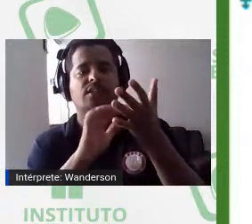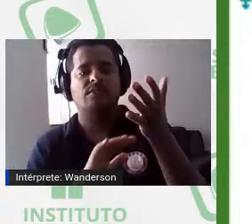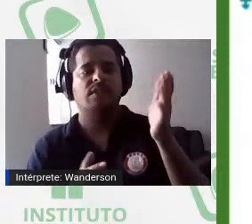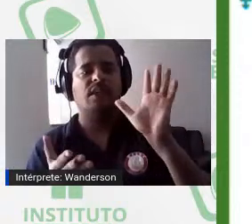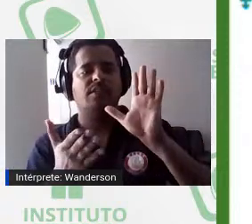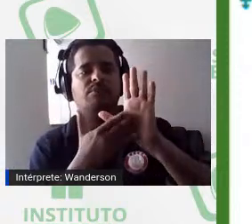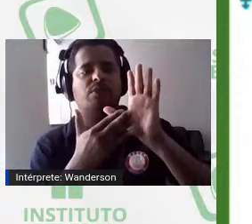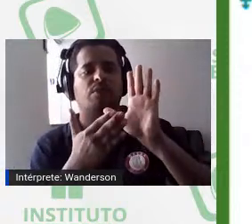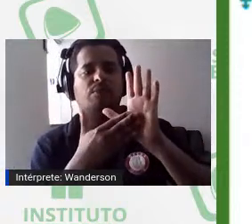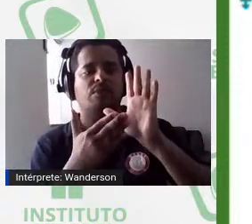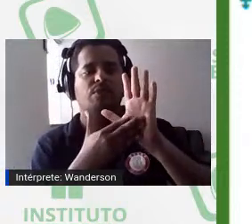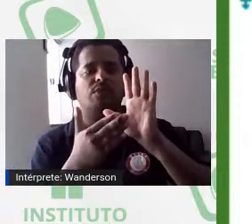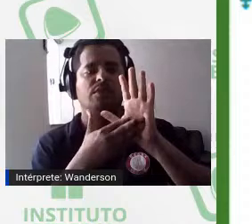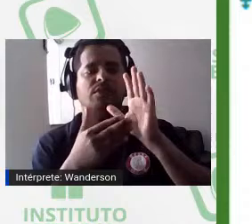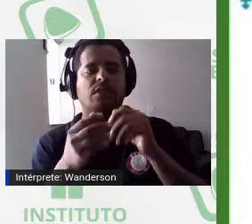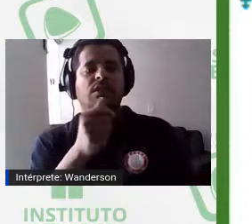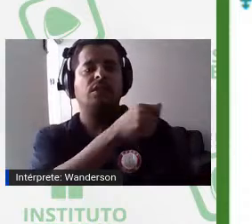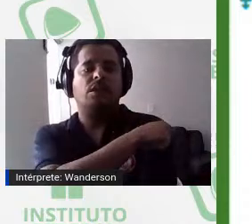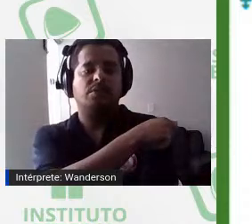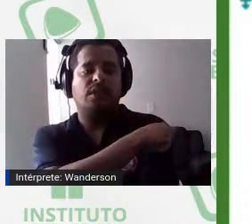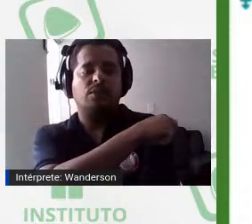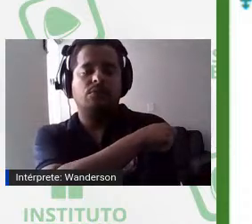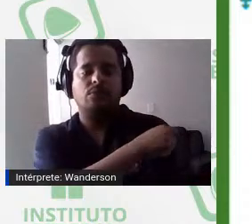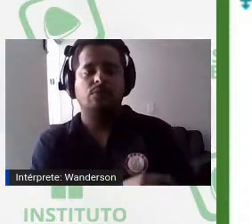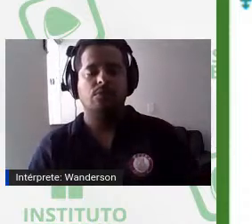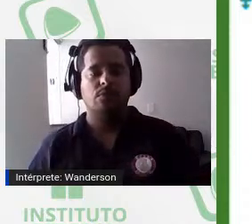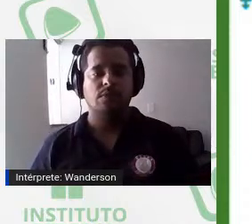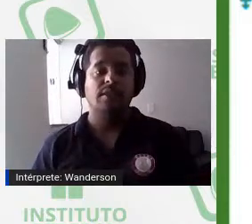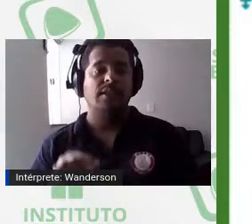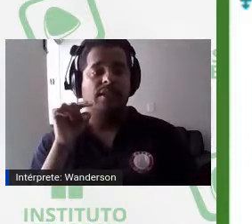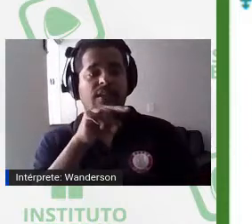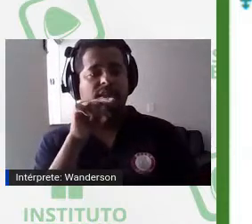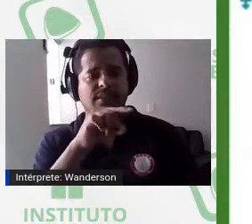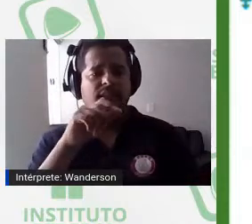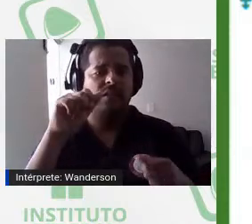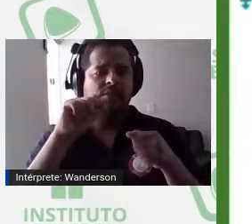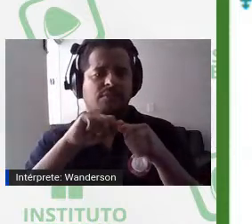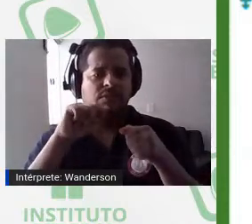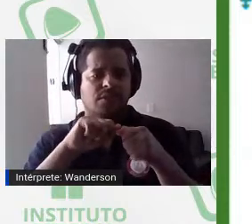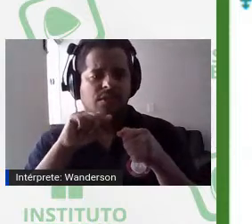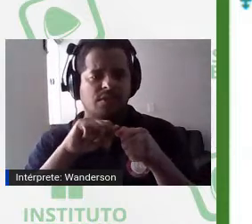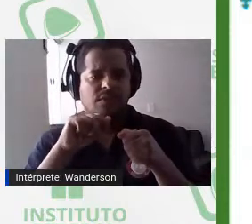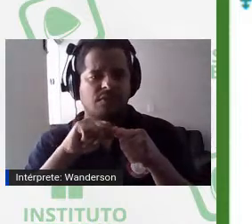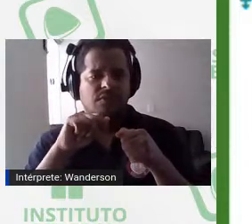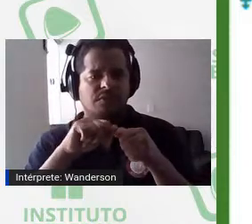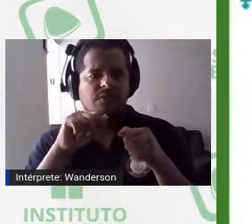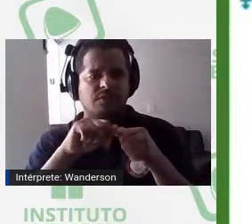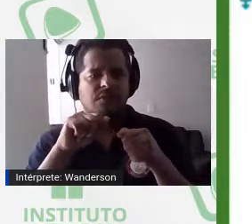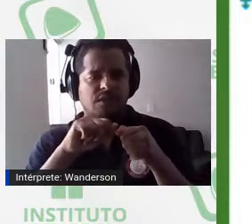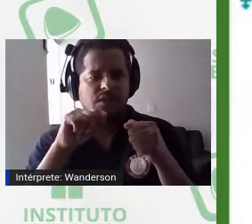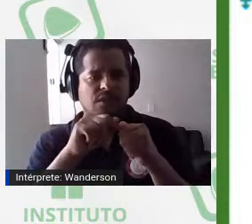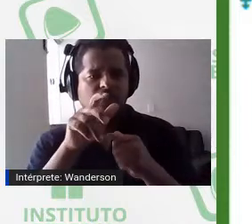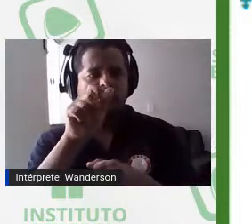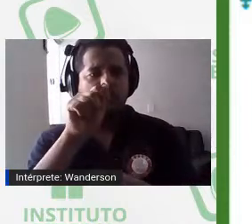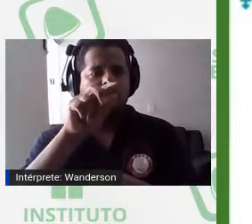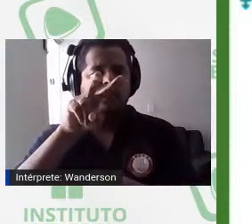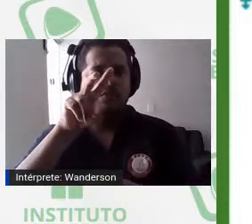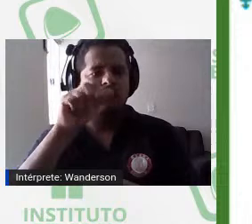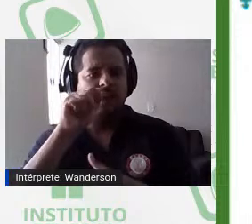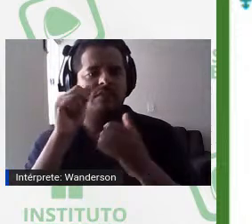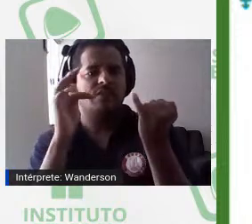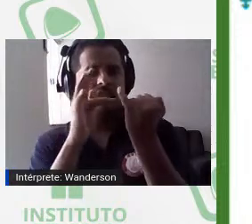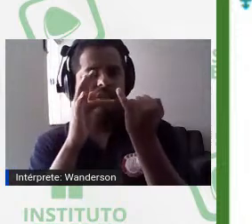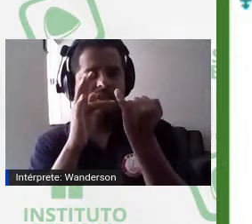discentes. Essa terceira atividade avaliativa foi realizada no próprio ambiente AVA Moodle IFBA de forma